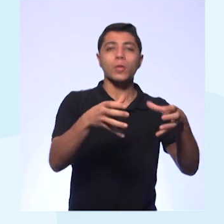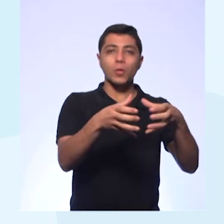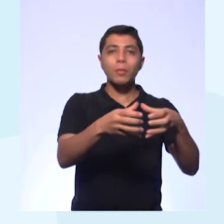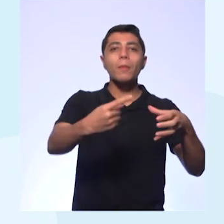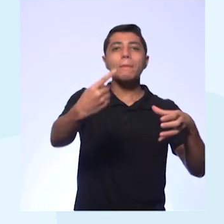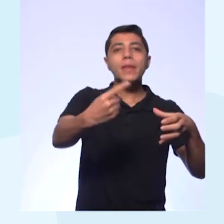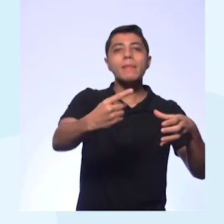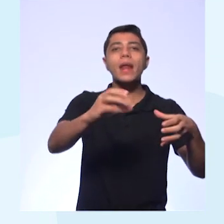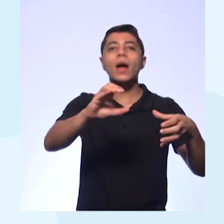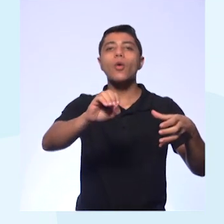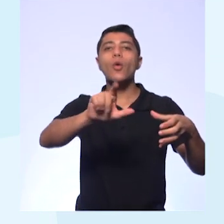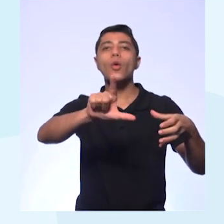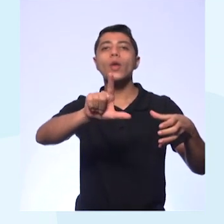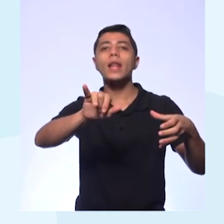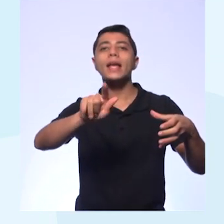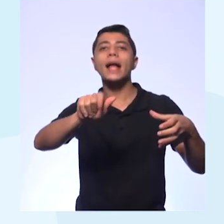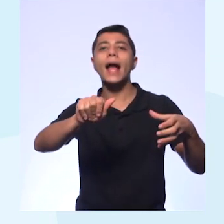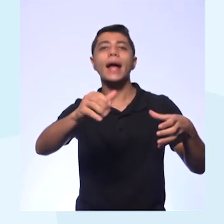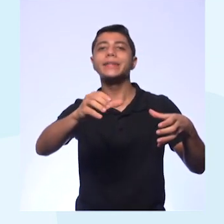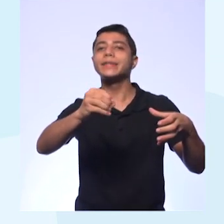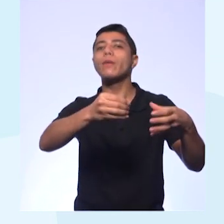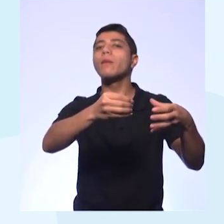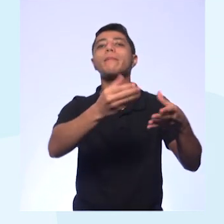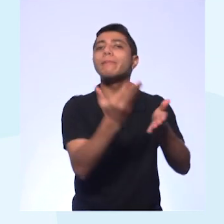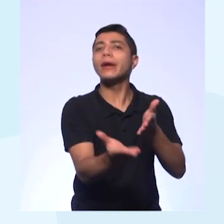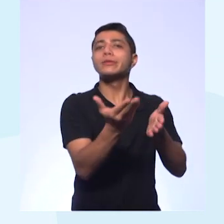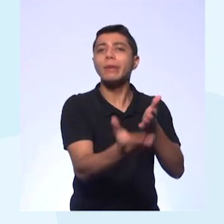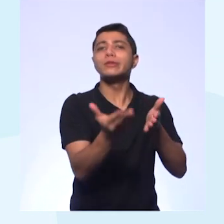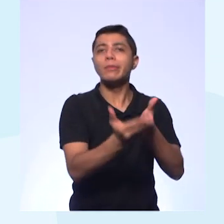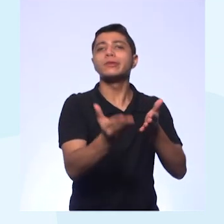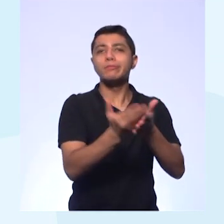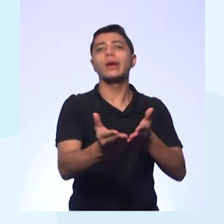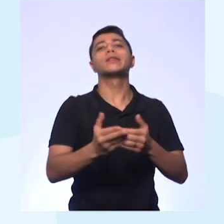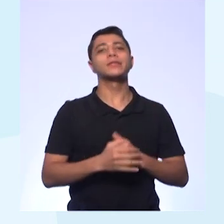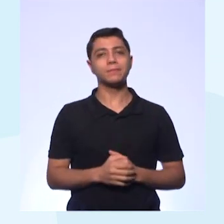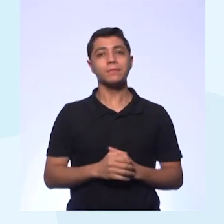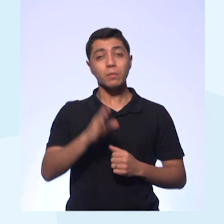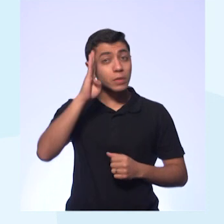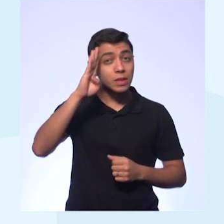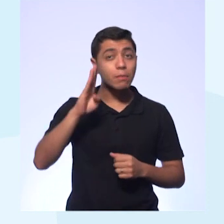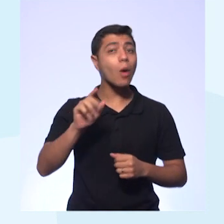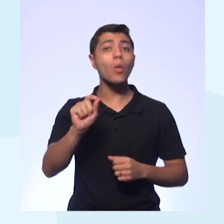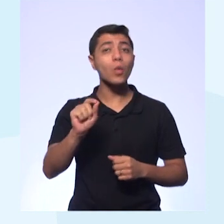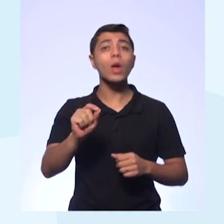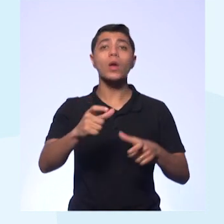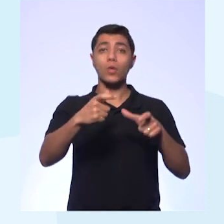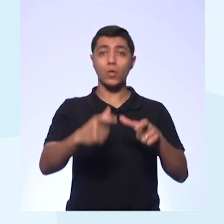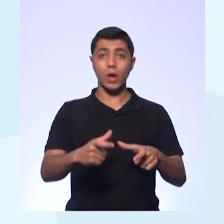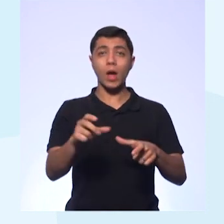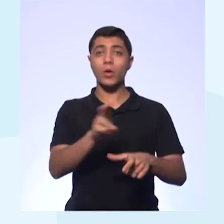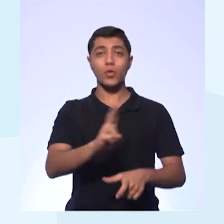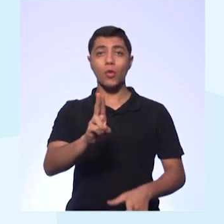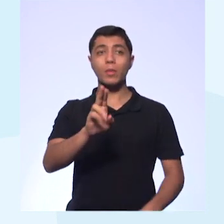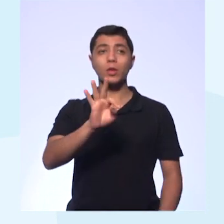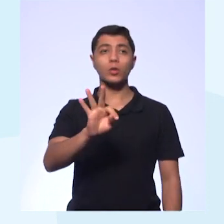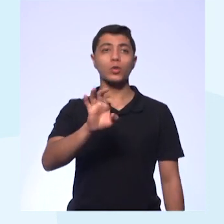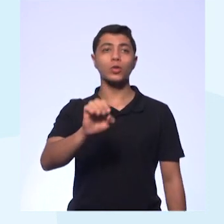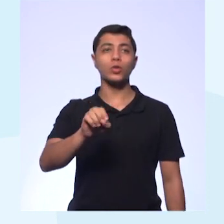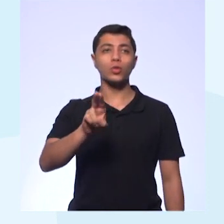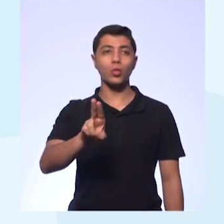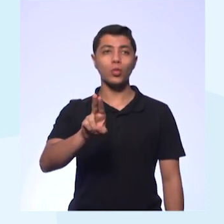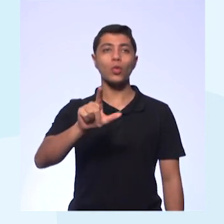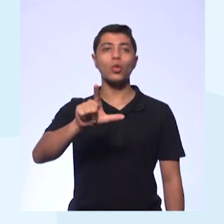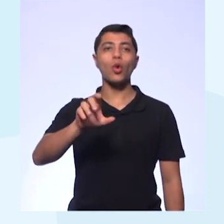do porto de Toulon e da região de Vendéia, que estava ocupada já pela primeira coligação, e ele consegue reverter